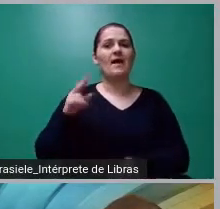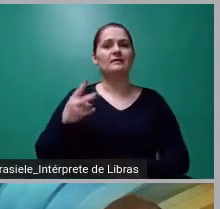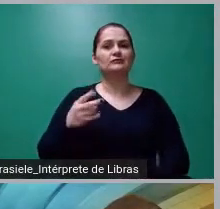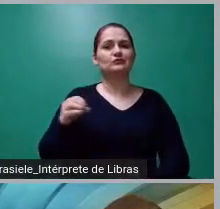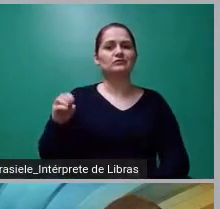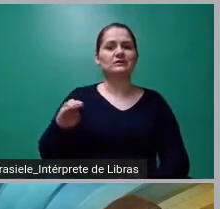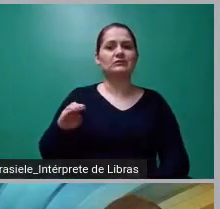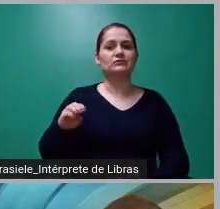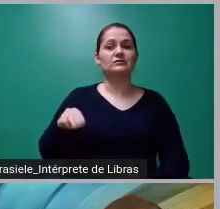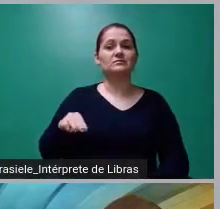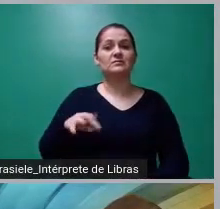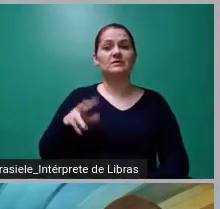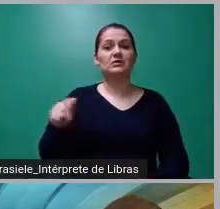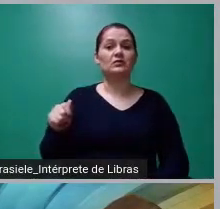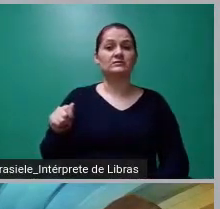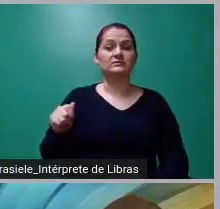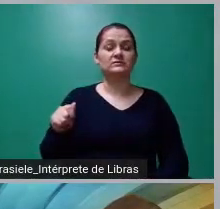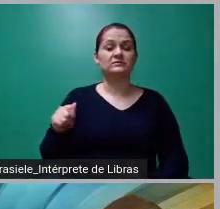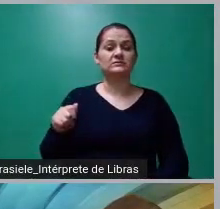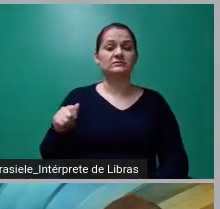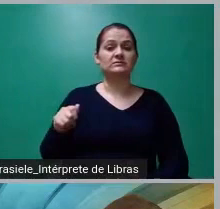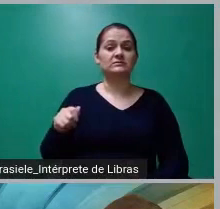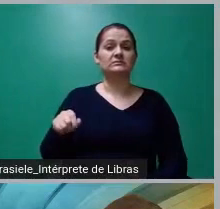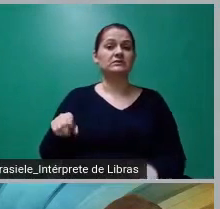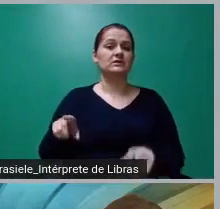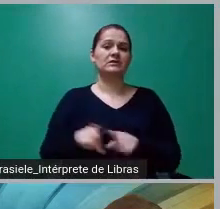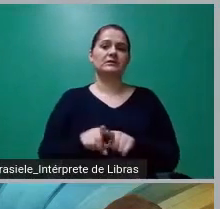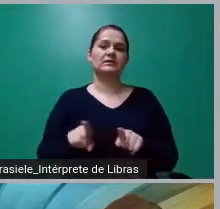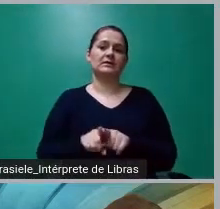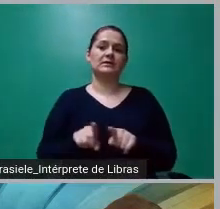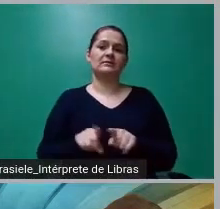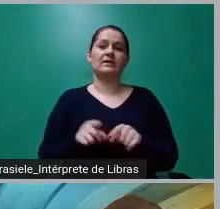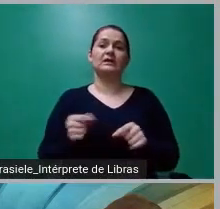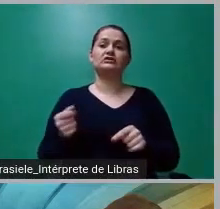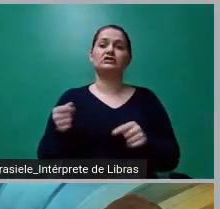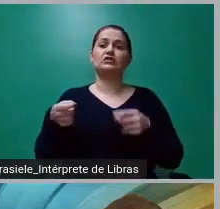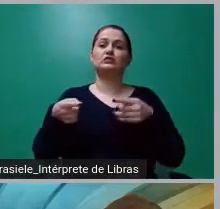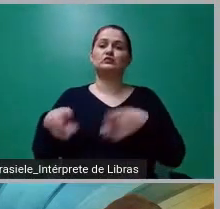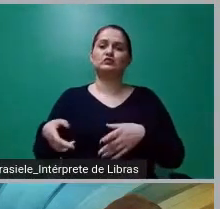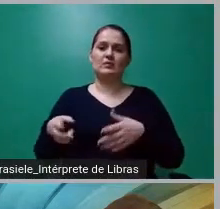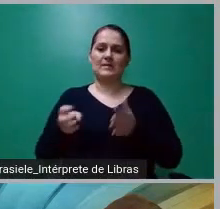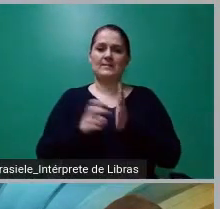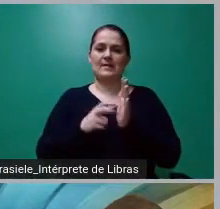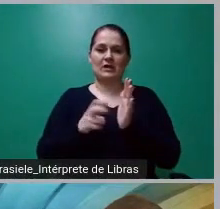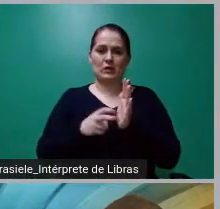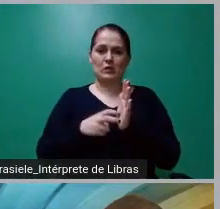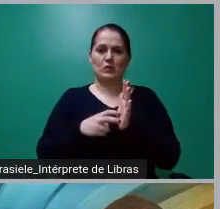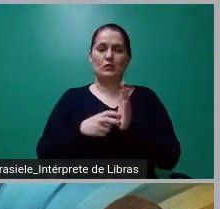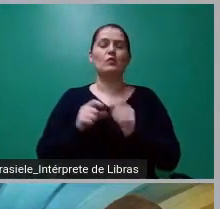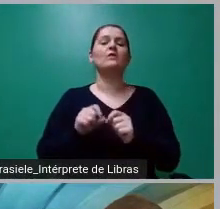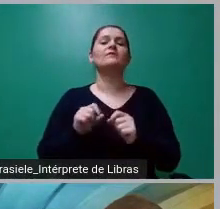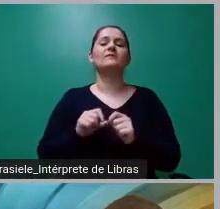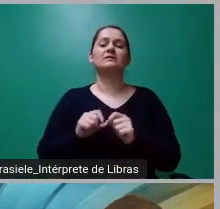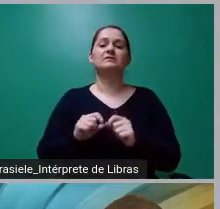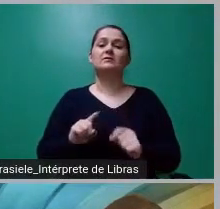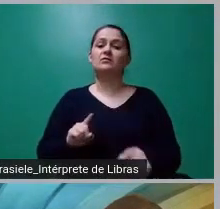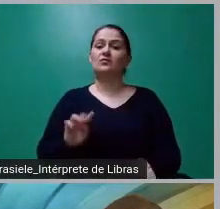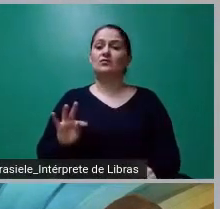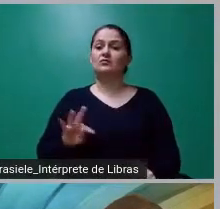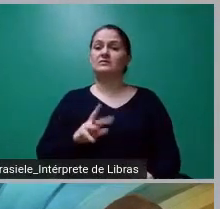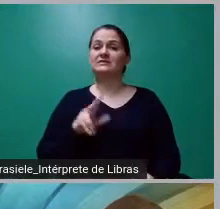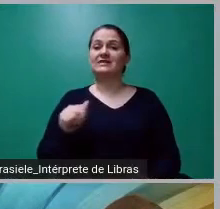lá, a tal da remuneração da sobra de caixa dos bancos atingiu o patamar de 1